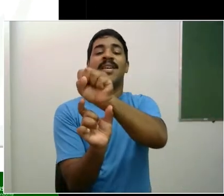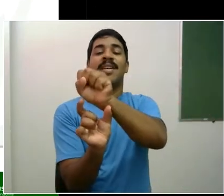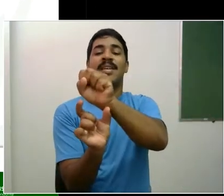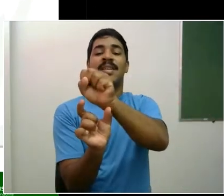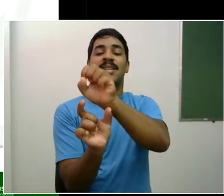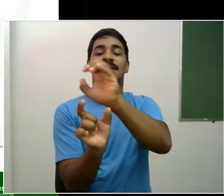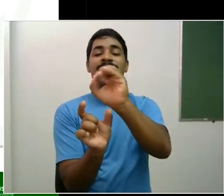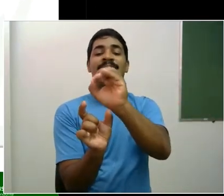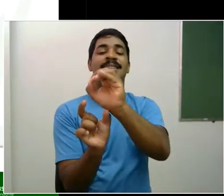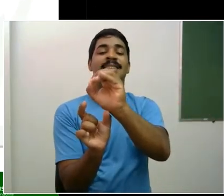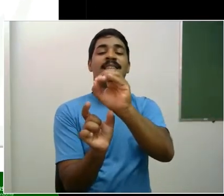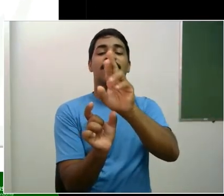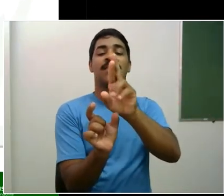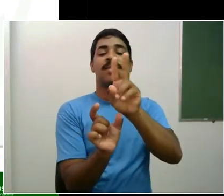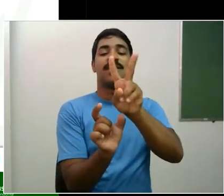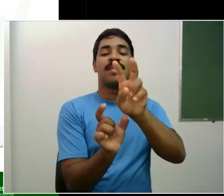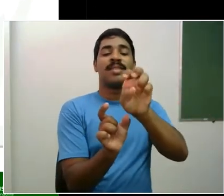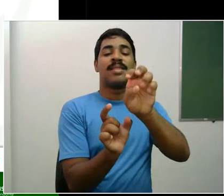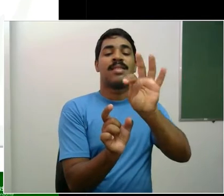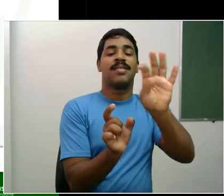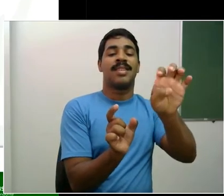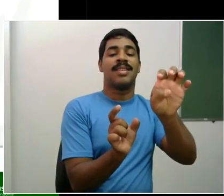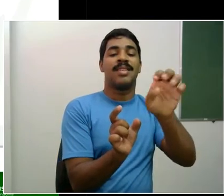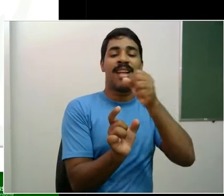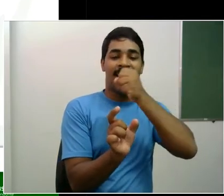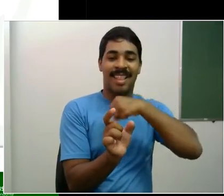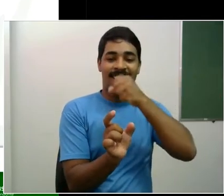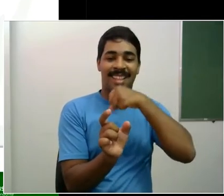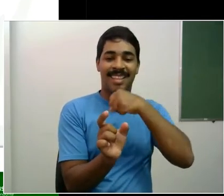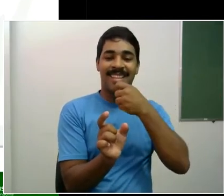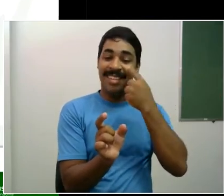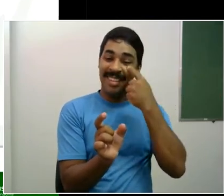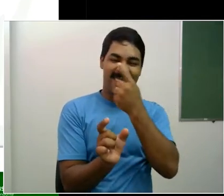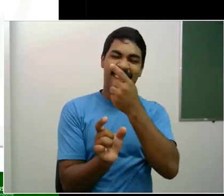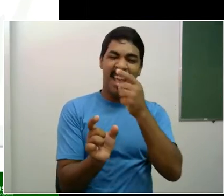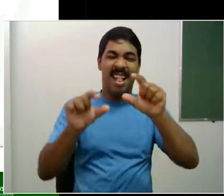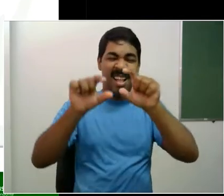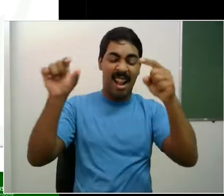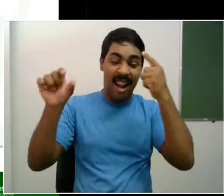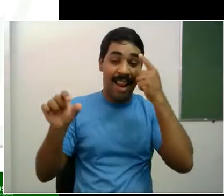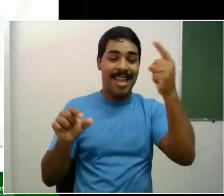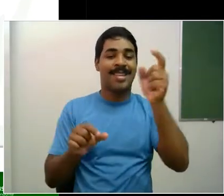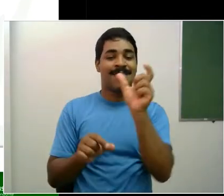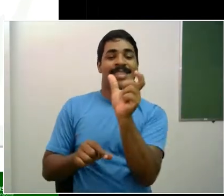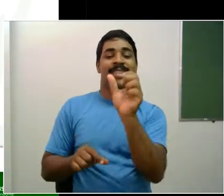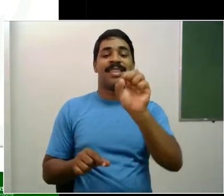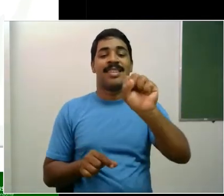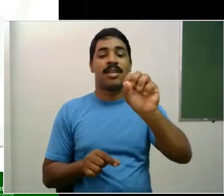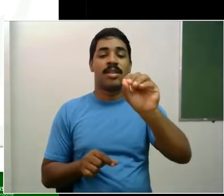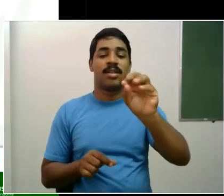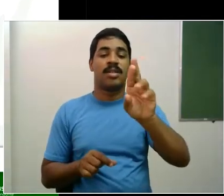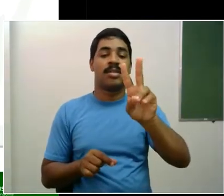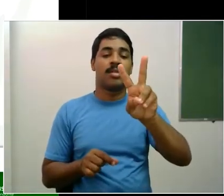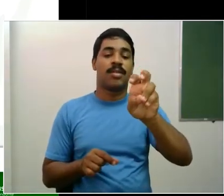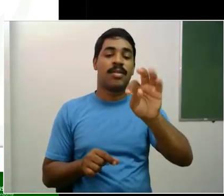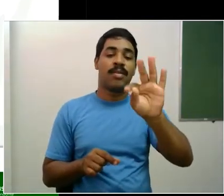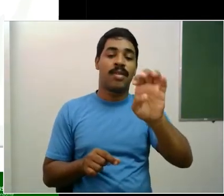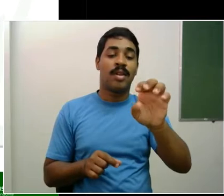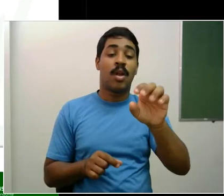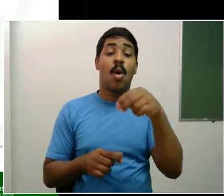igual ao solteirinho mais o velho tiozinho. Vocês sabem que ou o viúvo tiozinho, né? Porque quem está viúvo